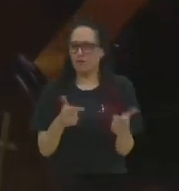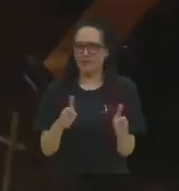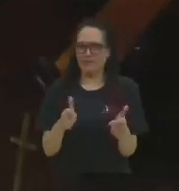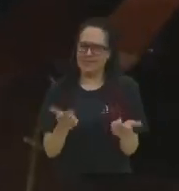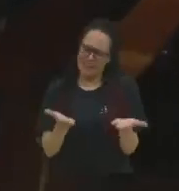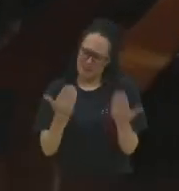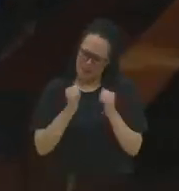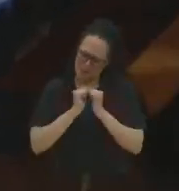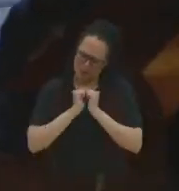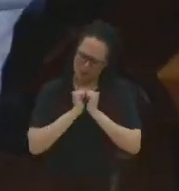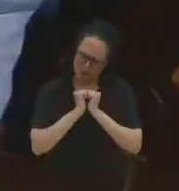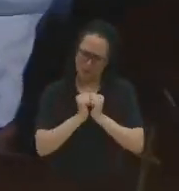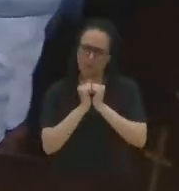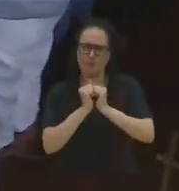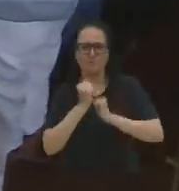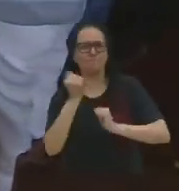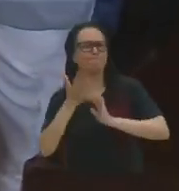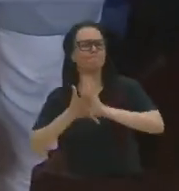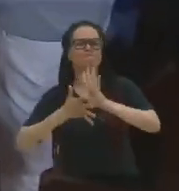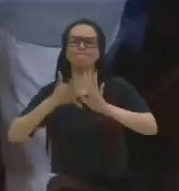novo.